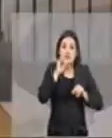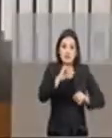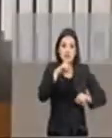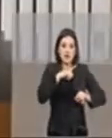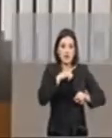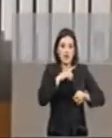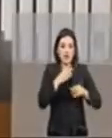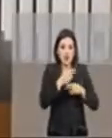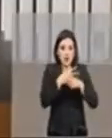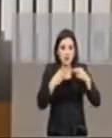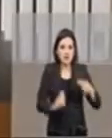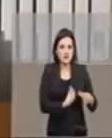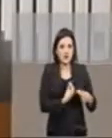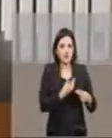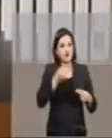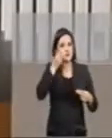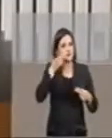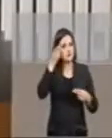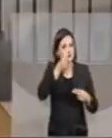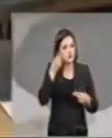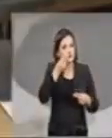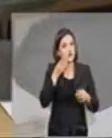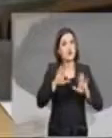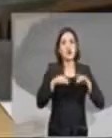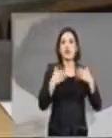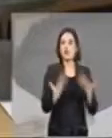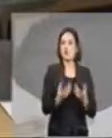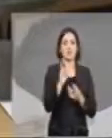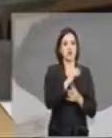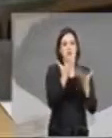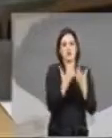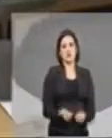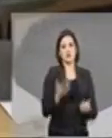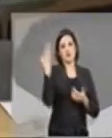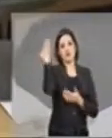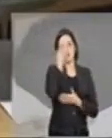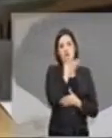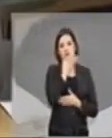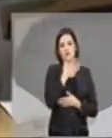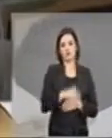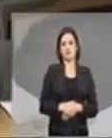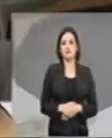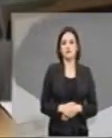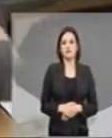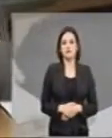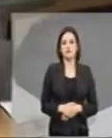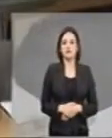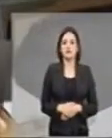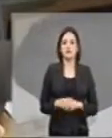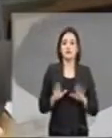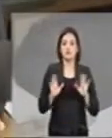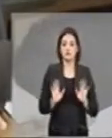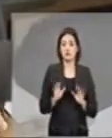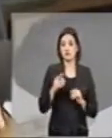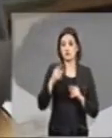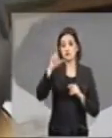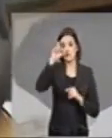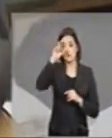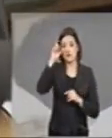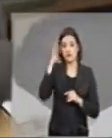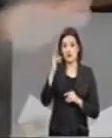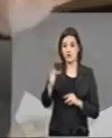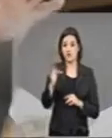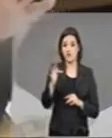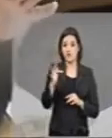isso já estava... Não, estou inferindo, né? Porque o ministro Fachin, digamos assim, timbrou